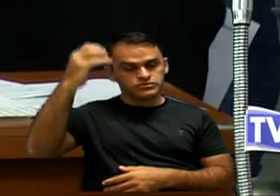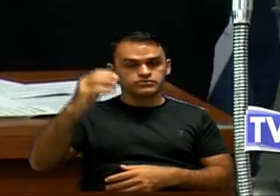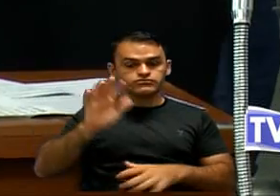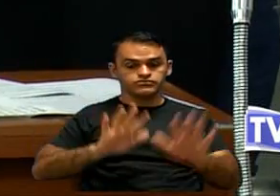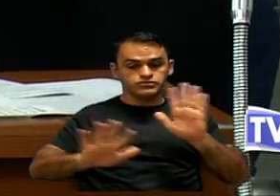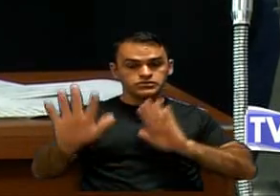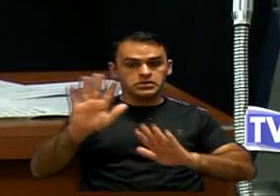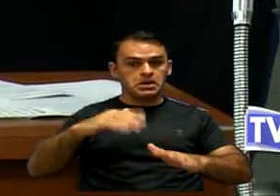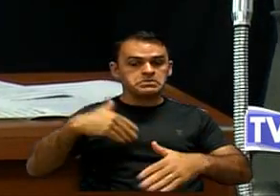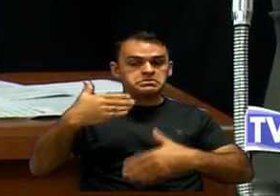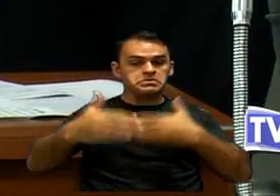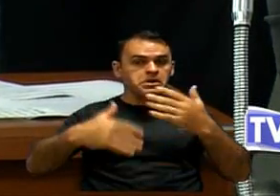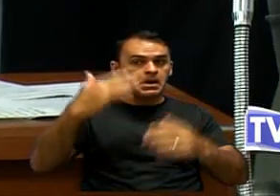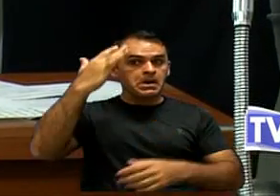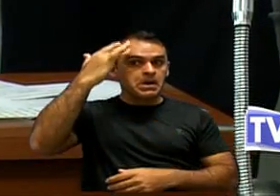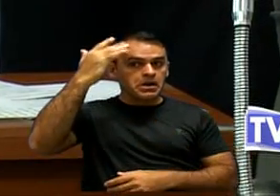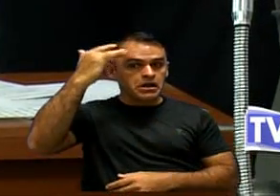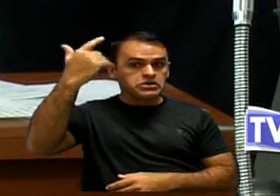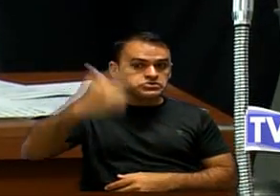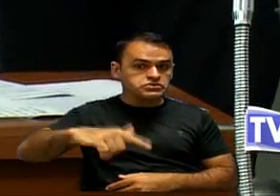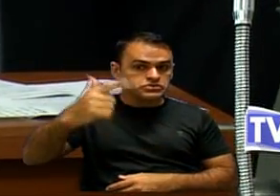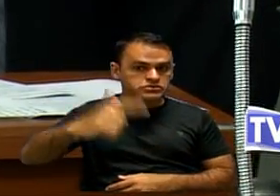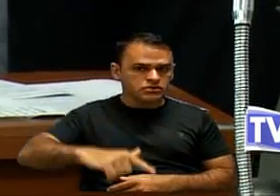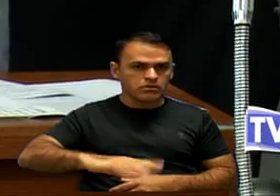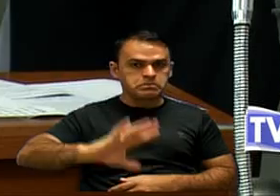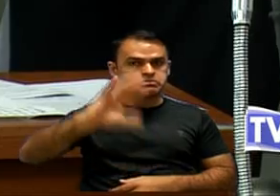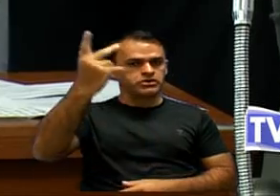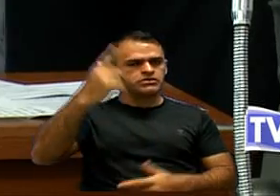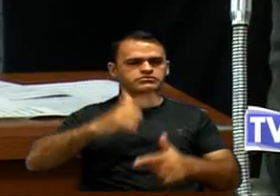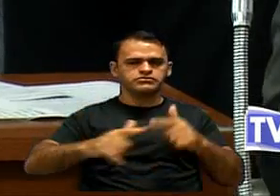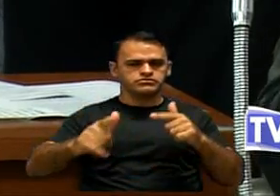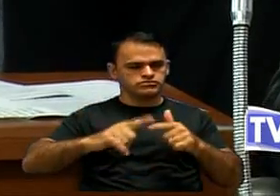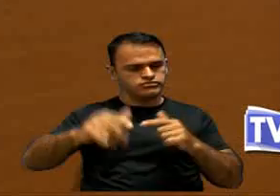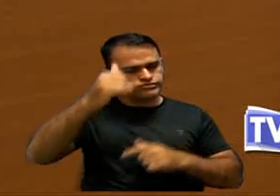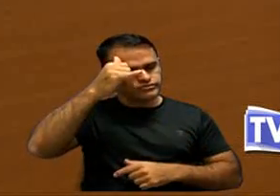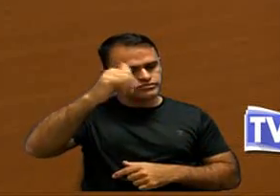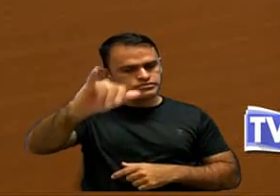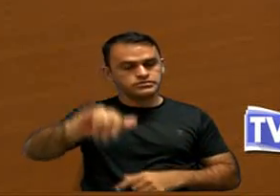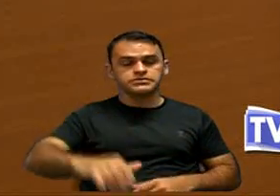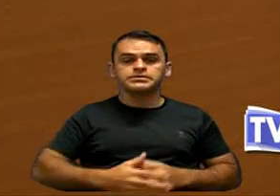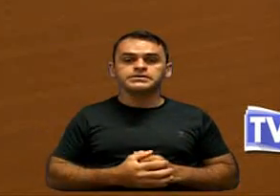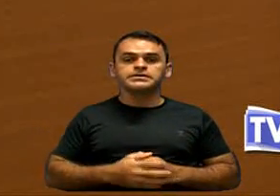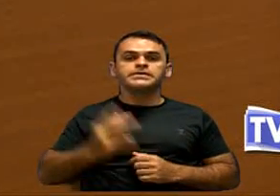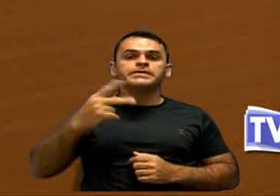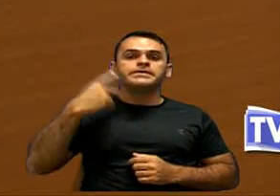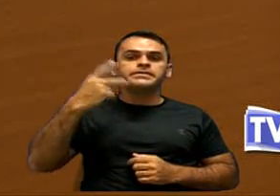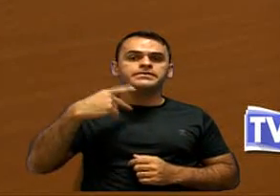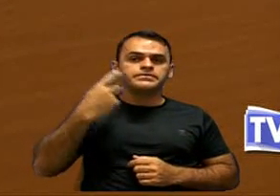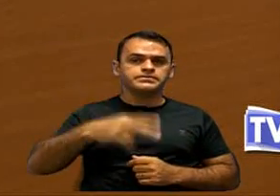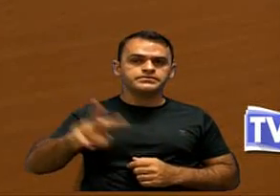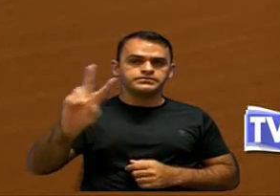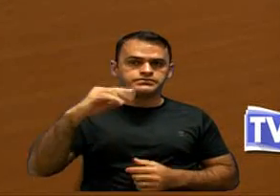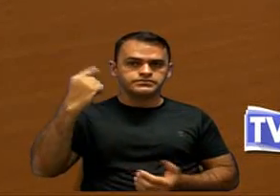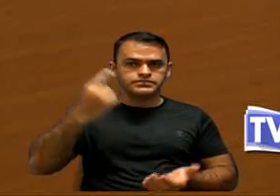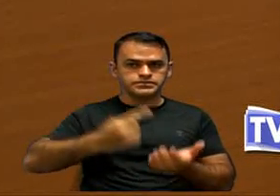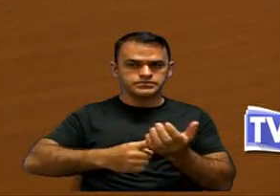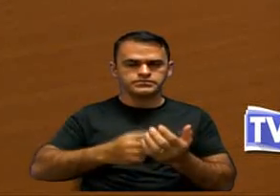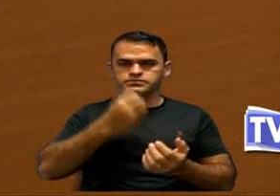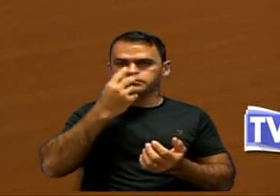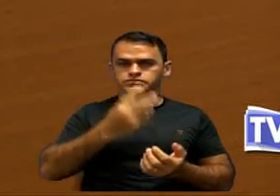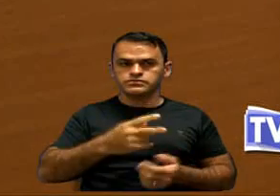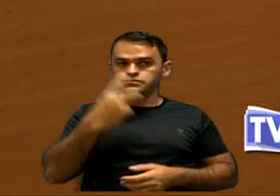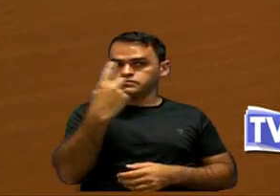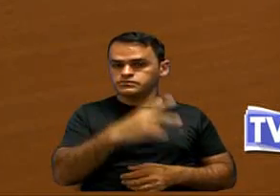Obrigado, pastor Irineu, obrigado pelo apoio, parabéns pelas palavras. Senhor presidente, vereador Vitão, favor, eu queria comentá-lo pela iniciativa